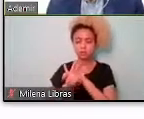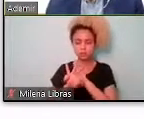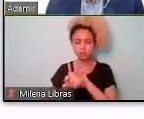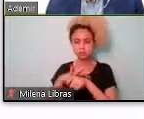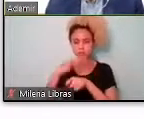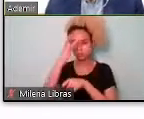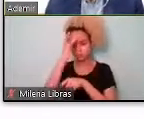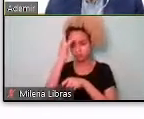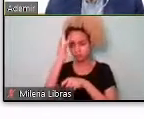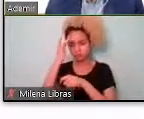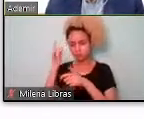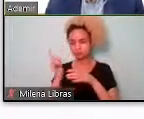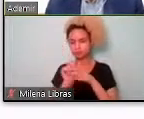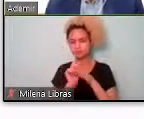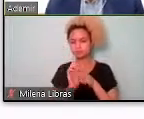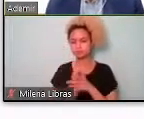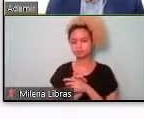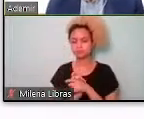usuários.